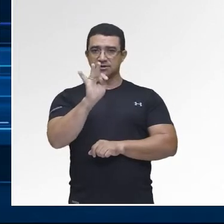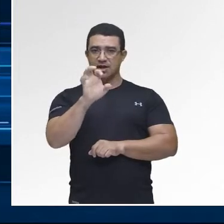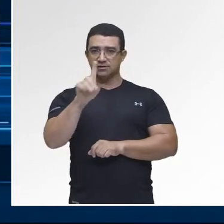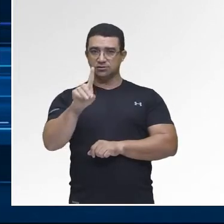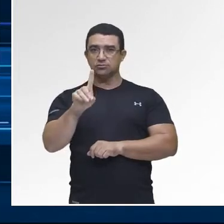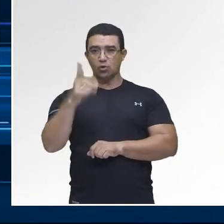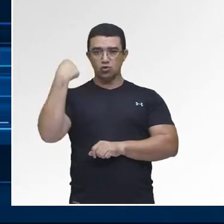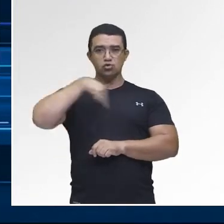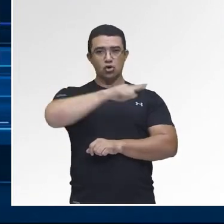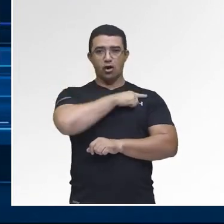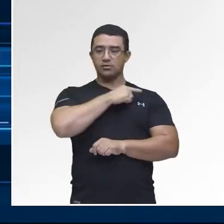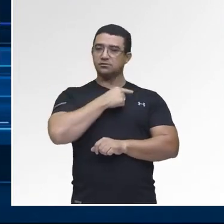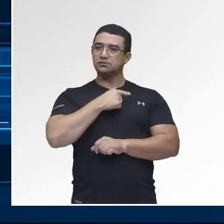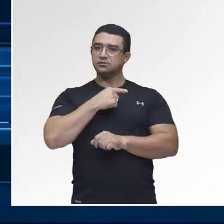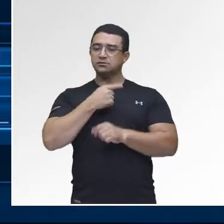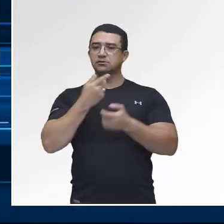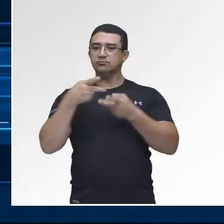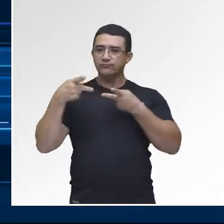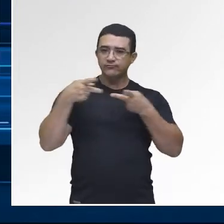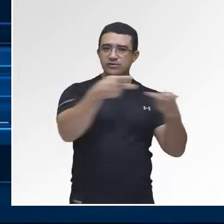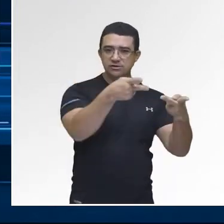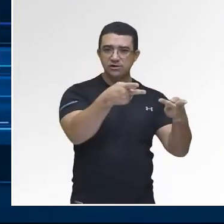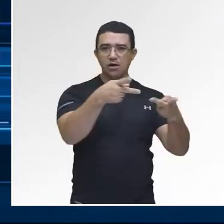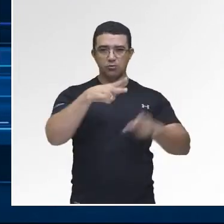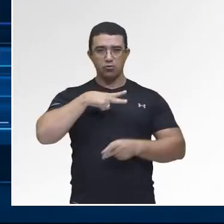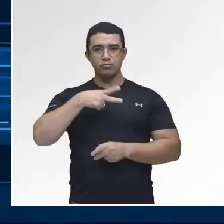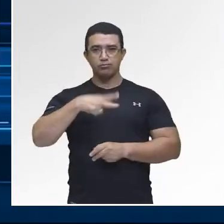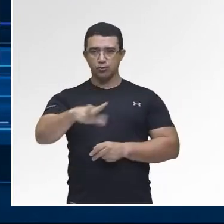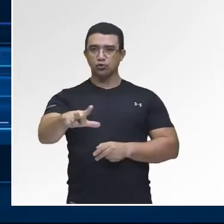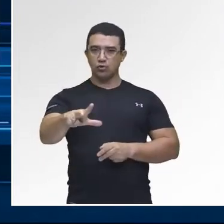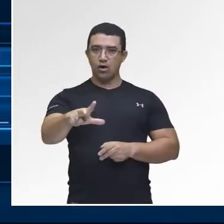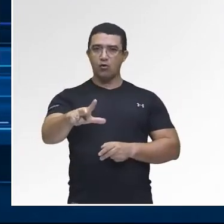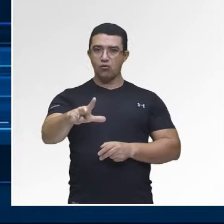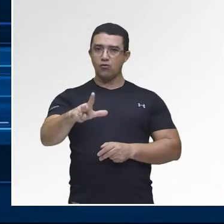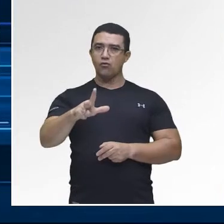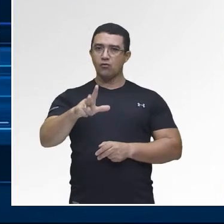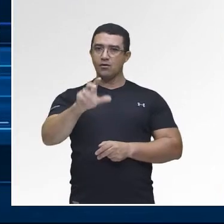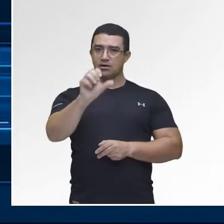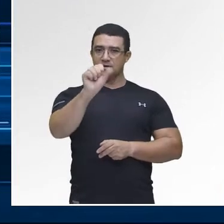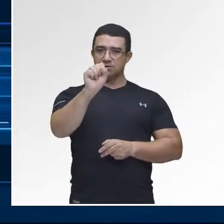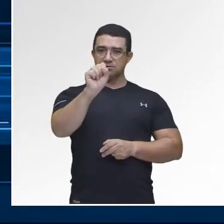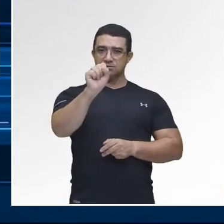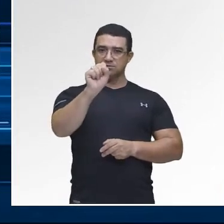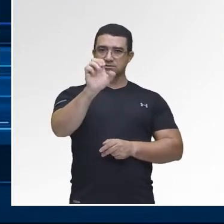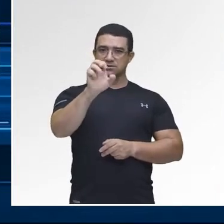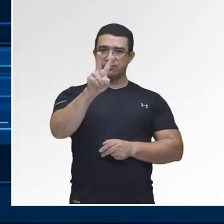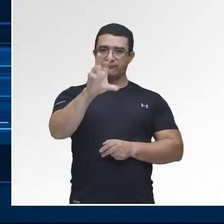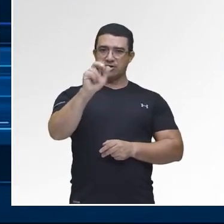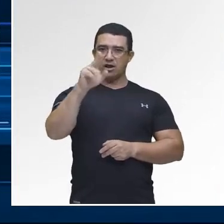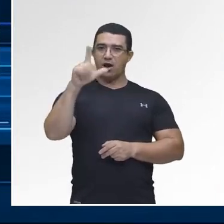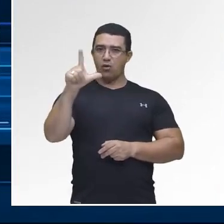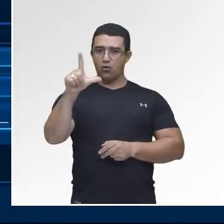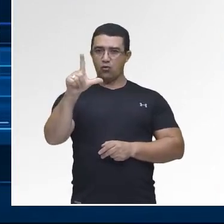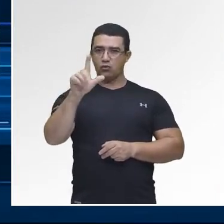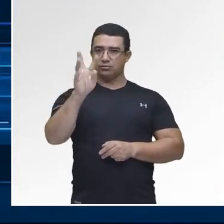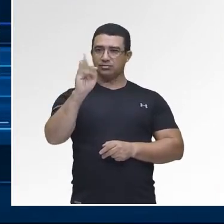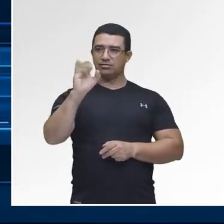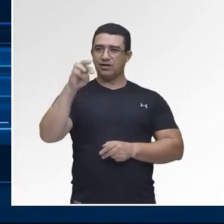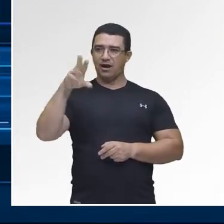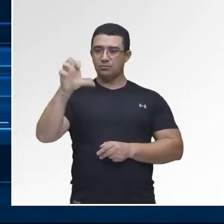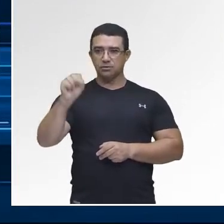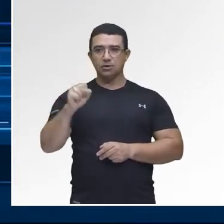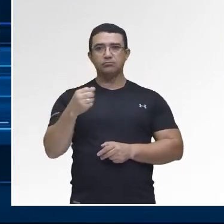visitamos Portugal muitas vezes. A palavra several quer dizer muitas, né? E times, vezes. Então, muitas